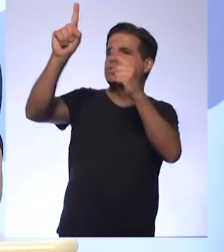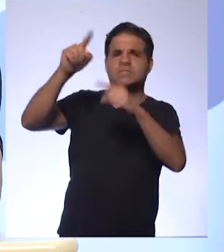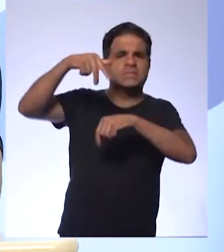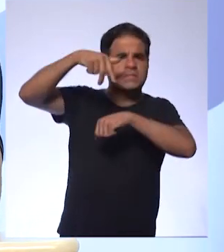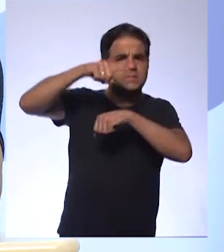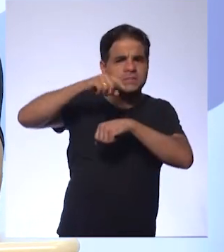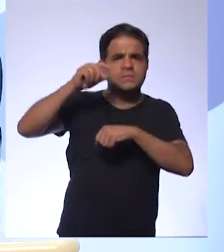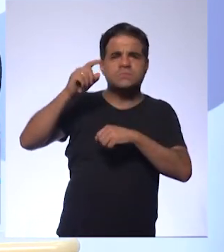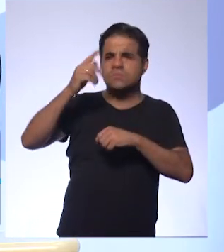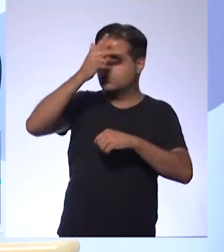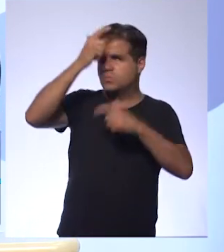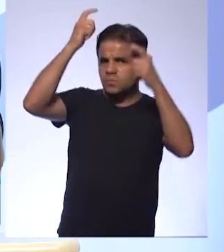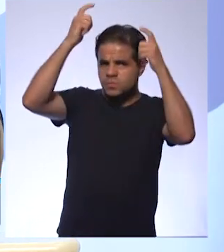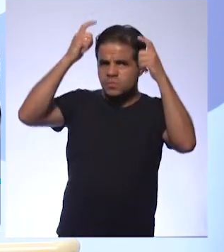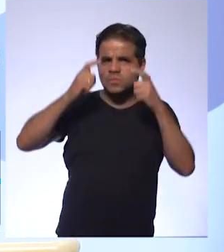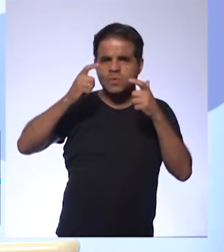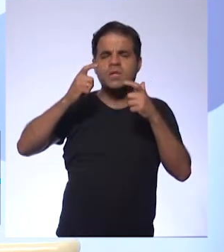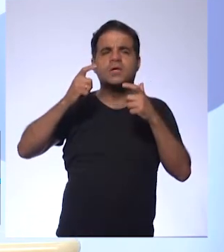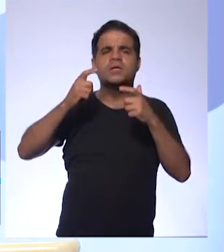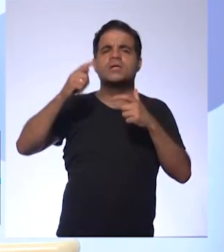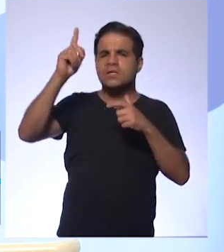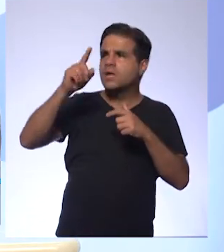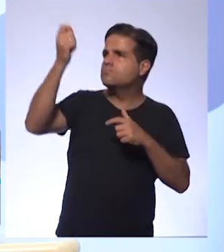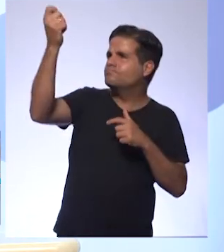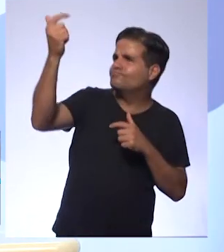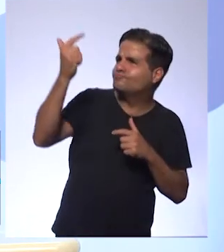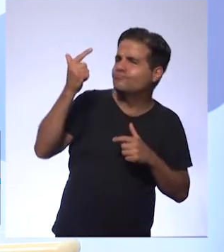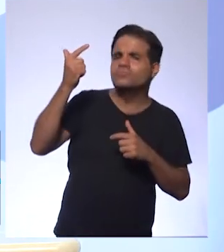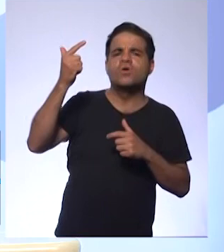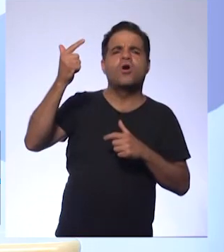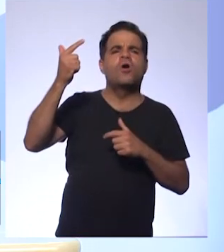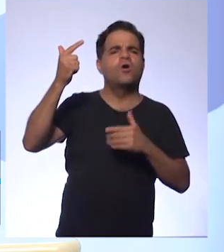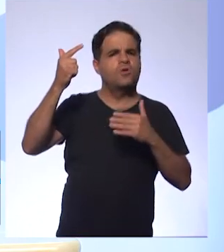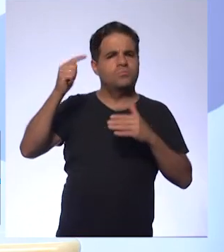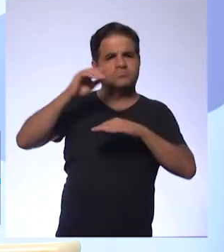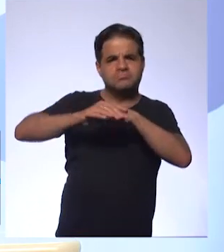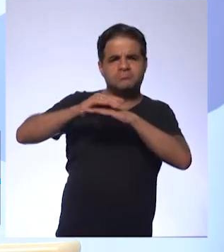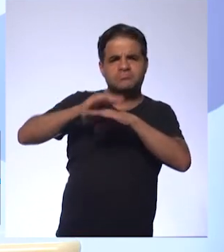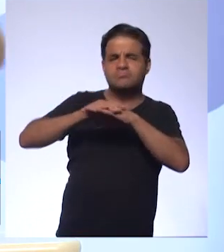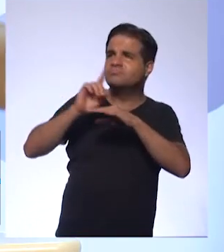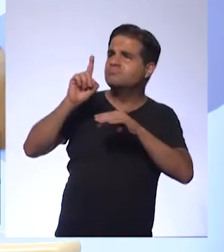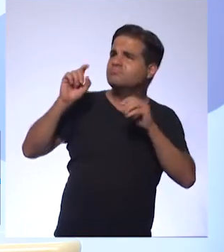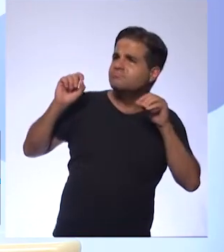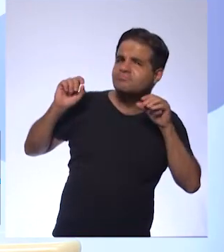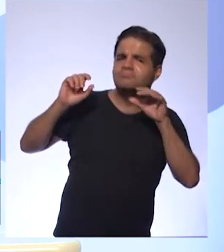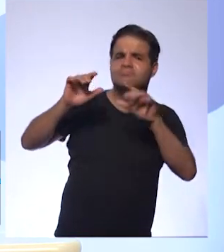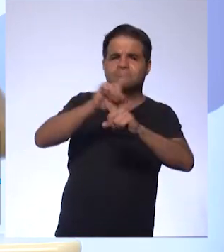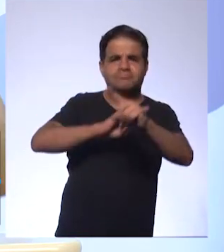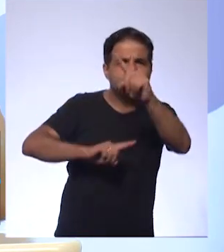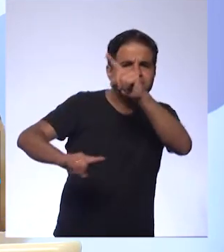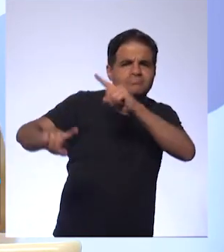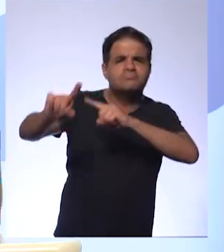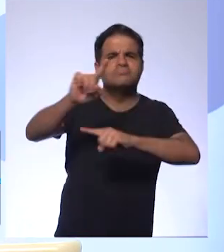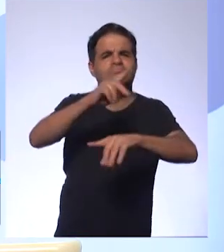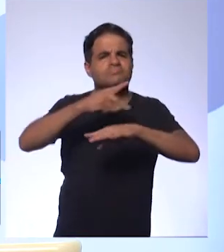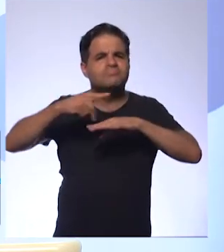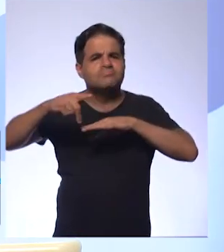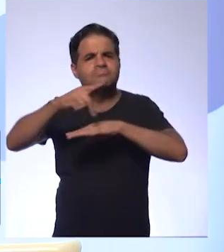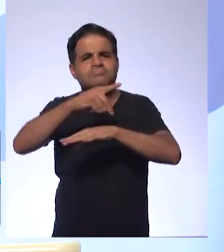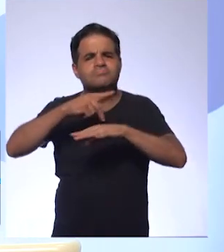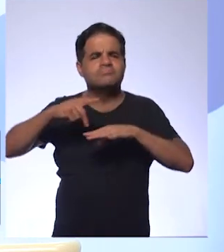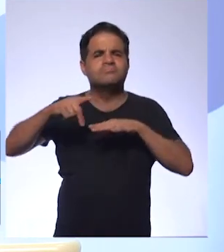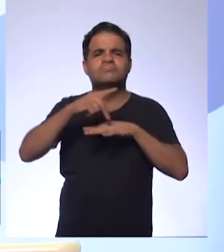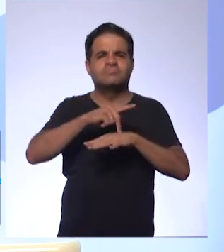levanta contra um monarca, que é o sol, erguido por Deus para governar as nações.